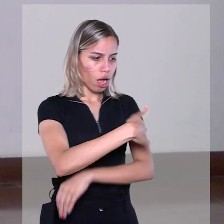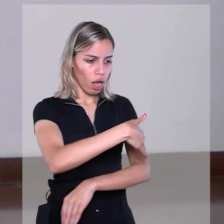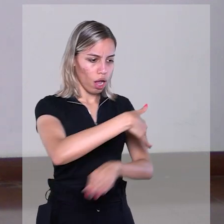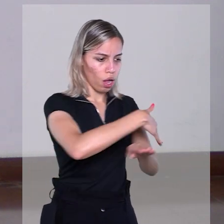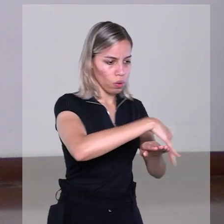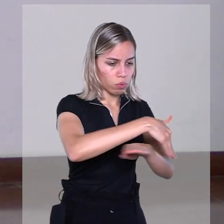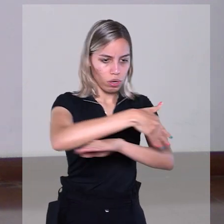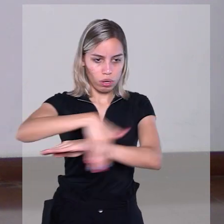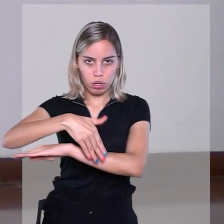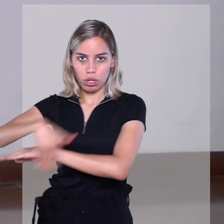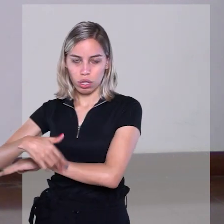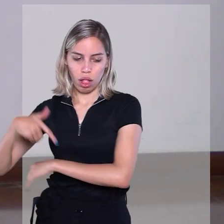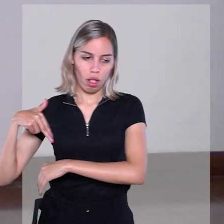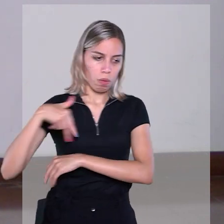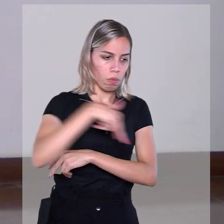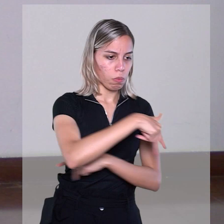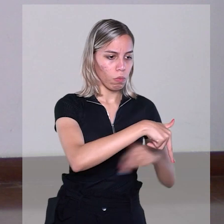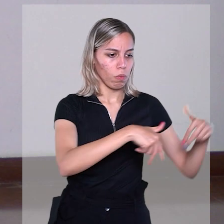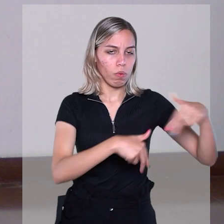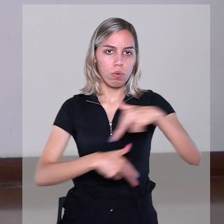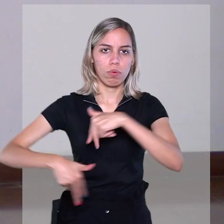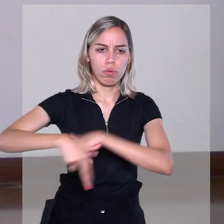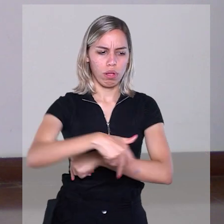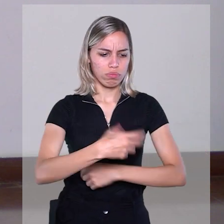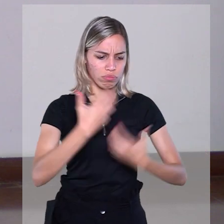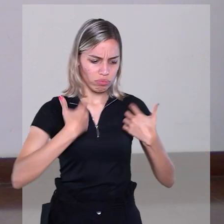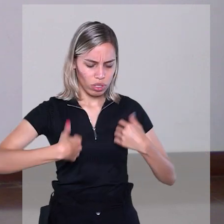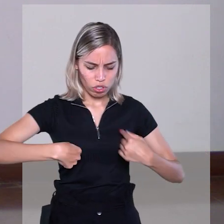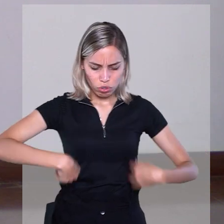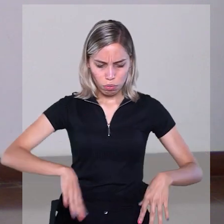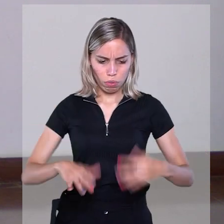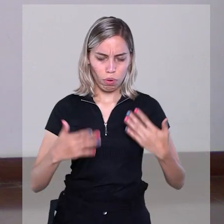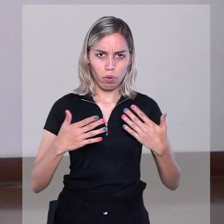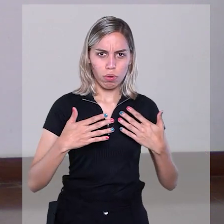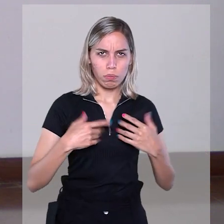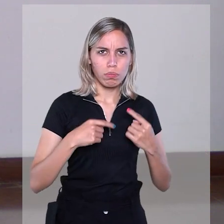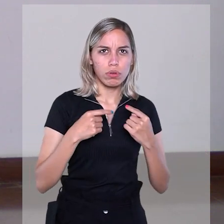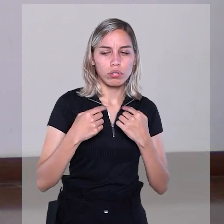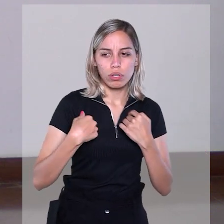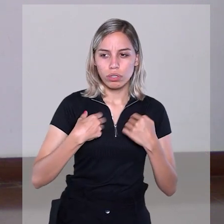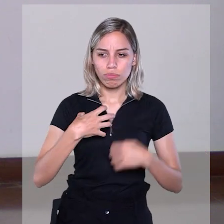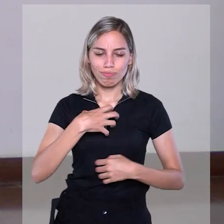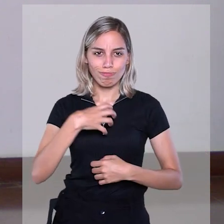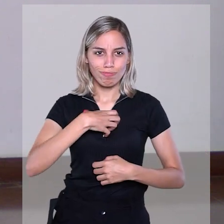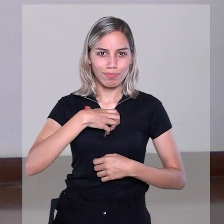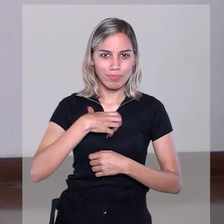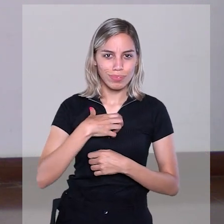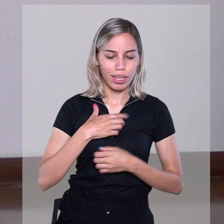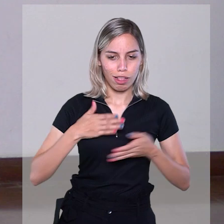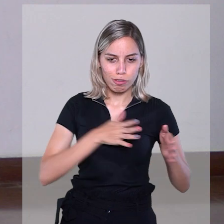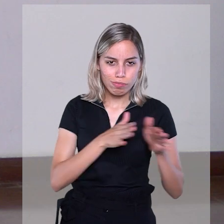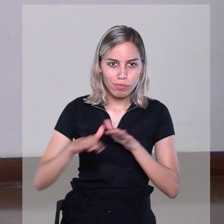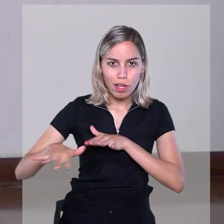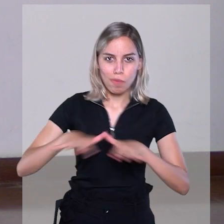meu corpo como se fossem rios e não ruas. Eu não sei sempre o que é corpo, o que é um corpo, o que